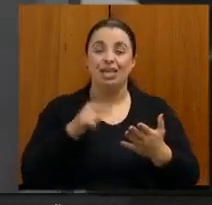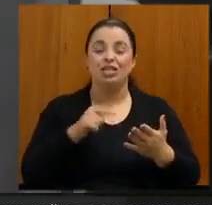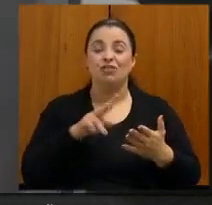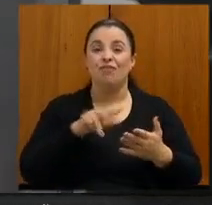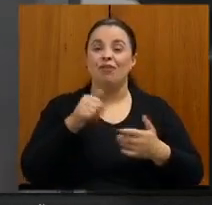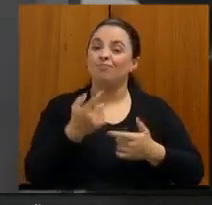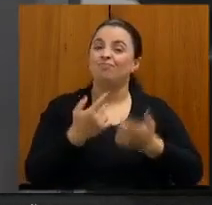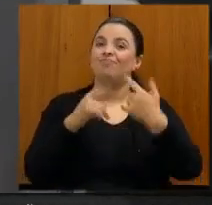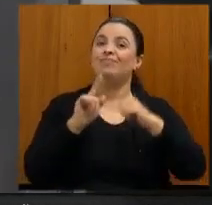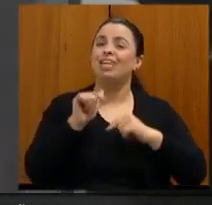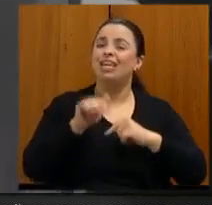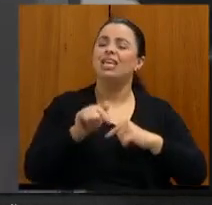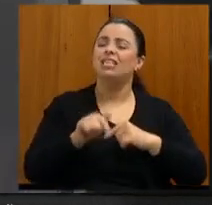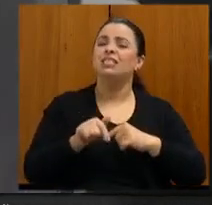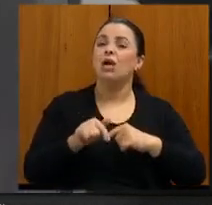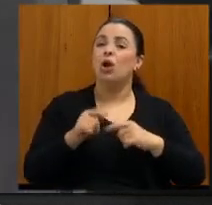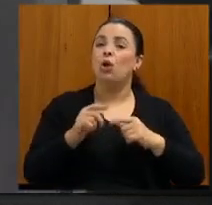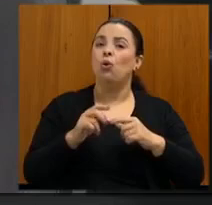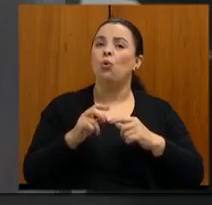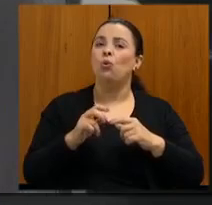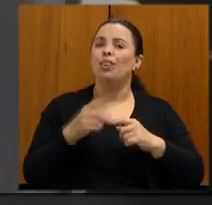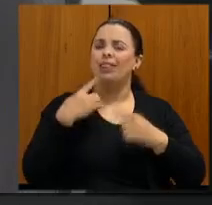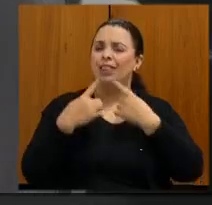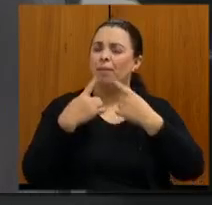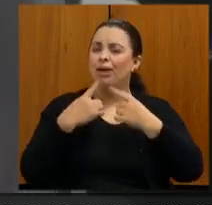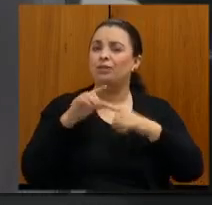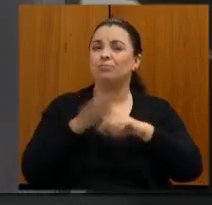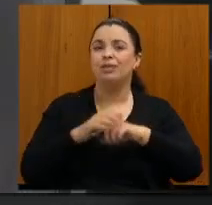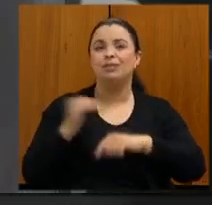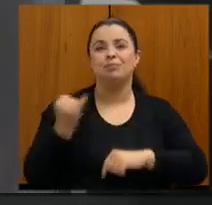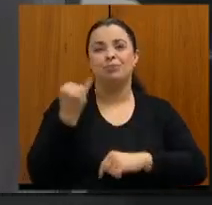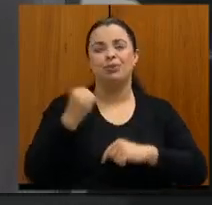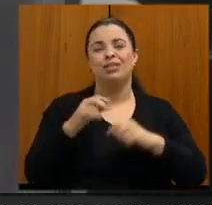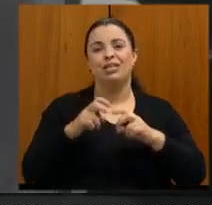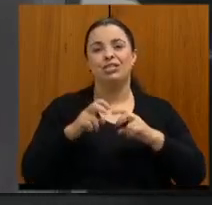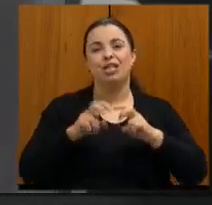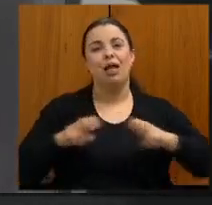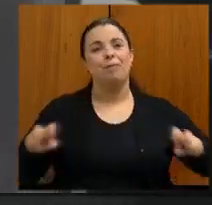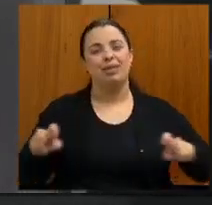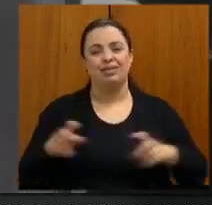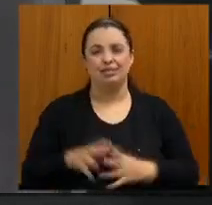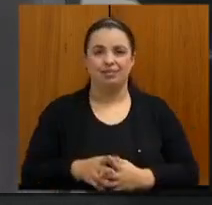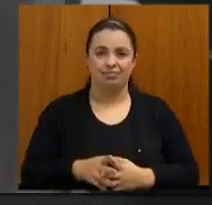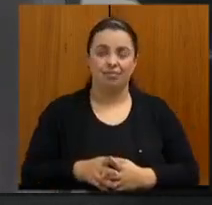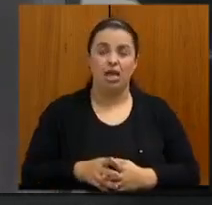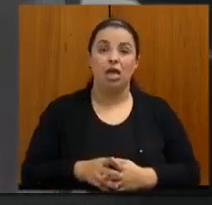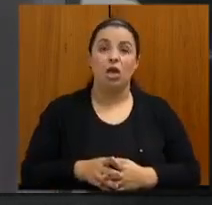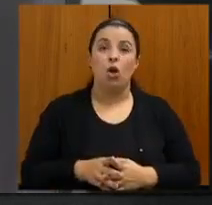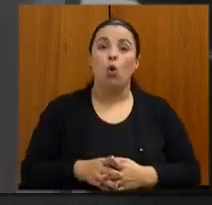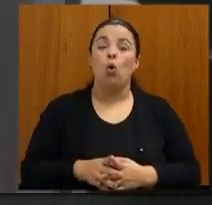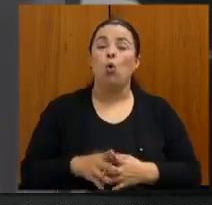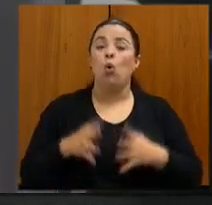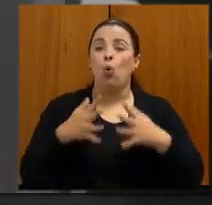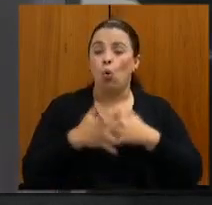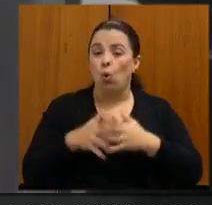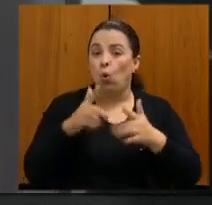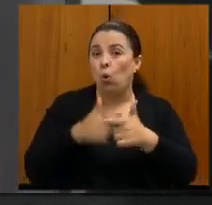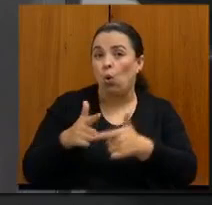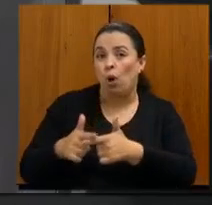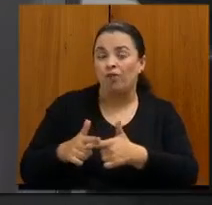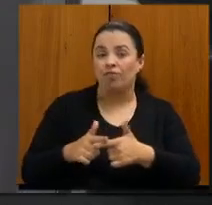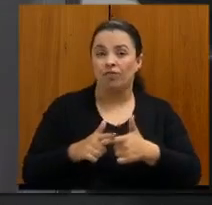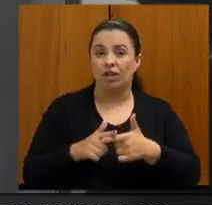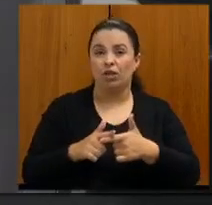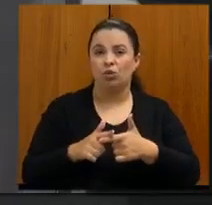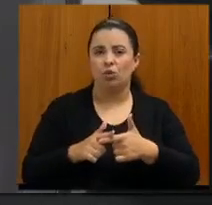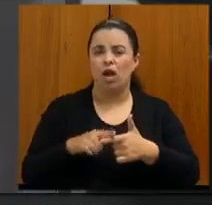esse é um grande debate para mesa porque a solução do conflito não é simplesmente se és ao processo o